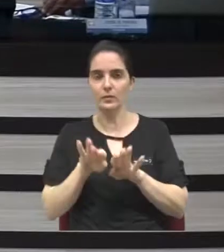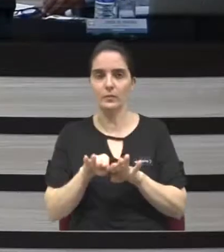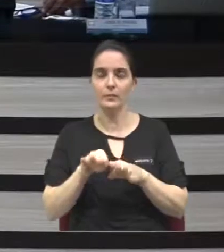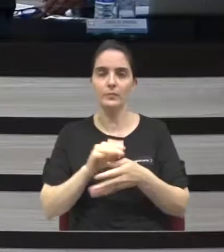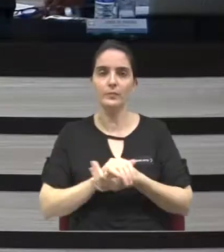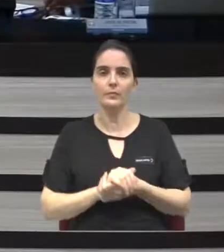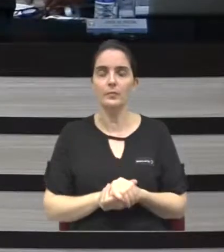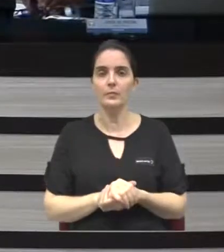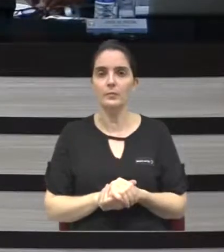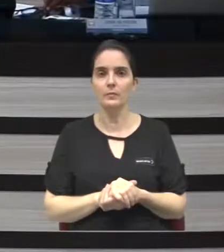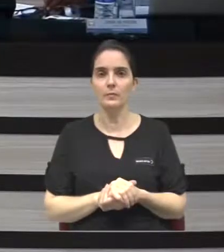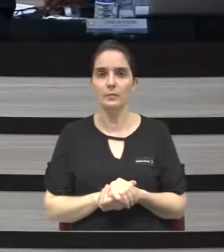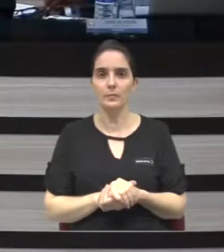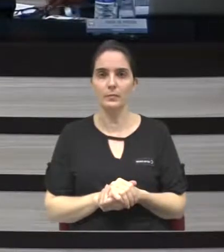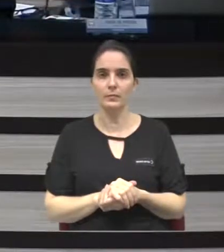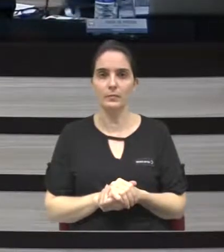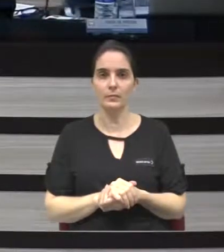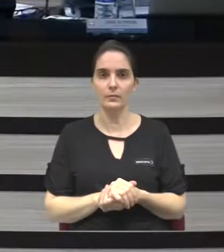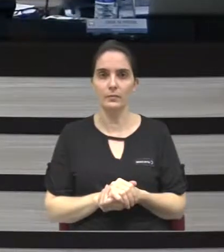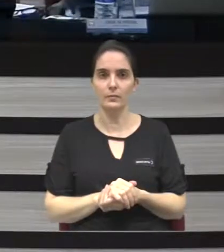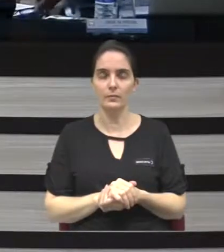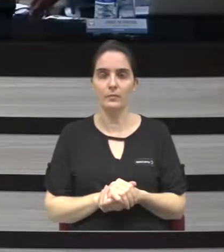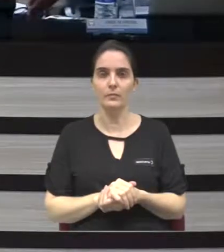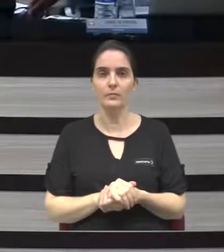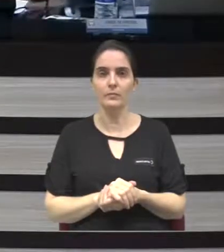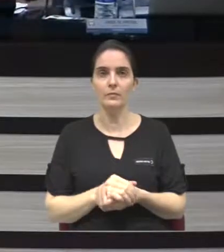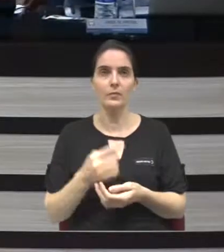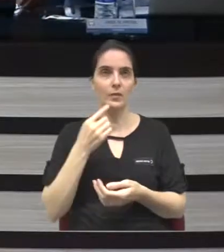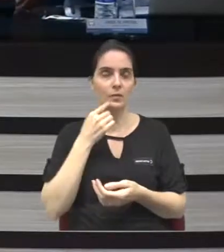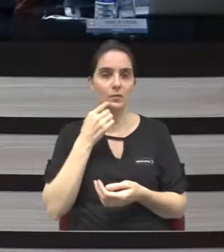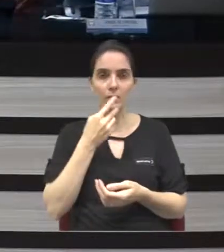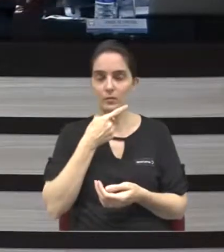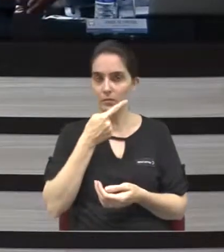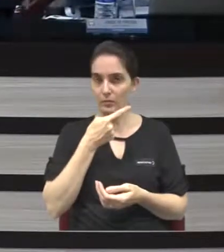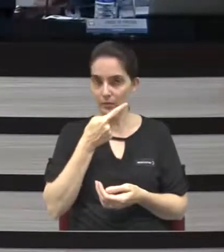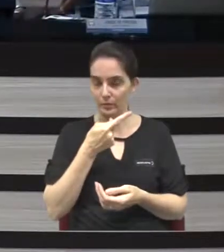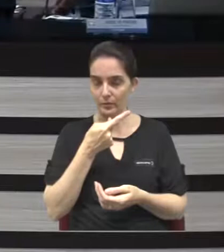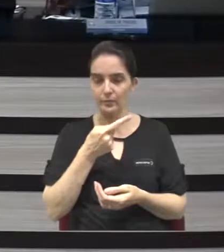Como foi citado no funcionamento do vereador Creito, realmente, eu até acredito que pode ser